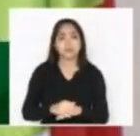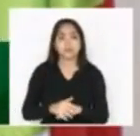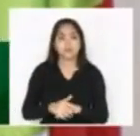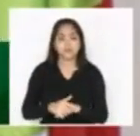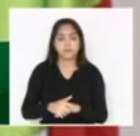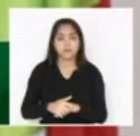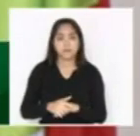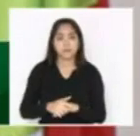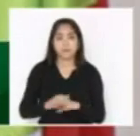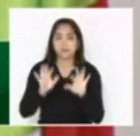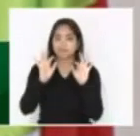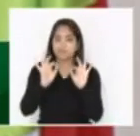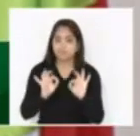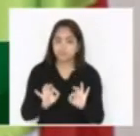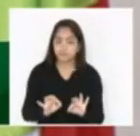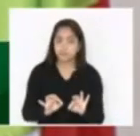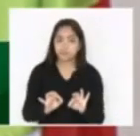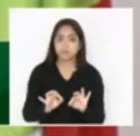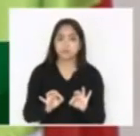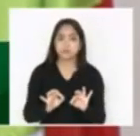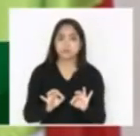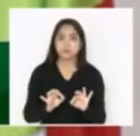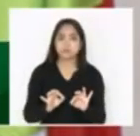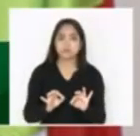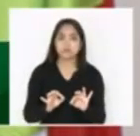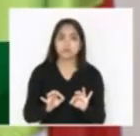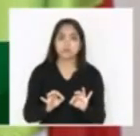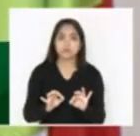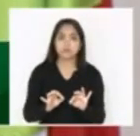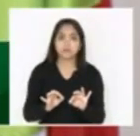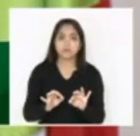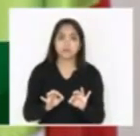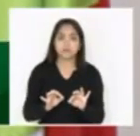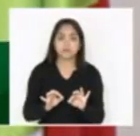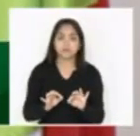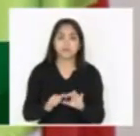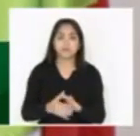sem dúvida nenhuma, uma das causas